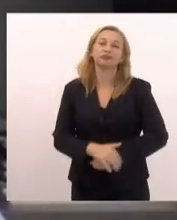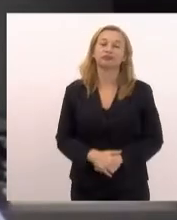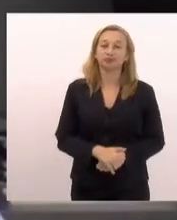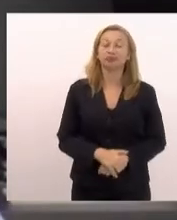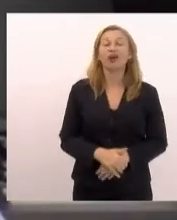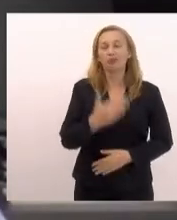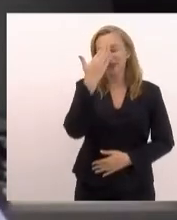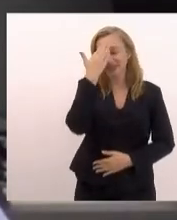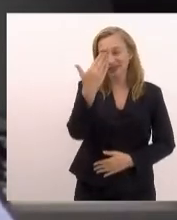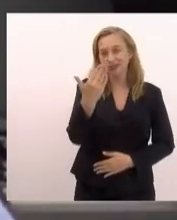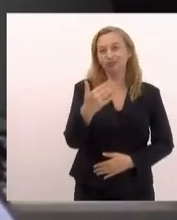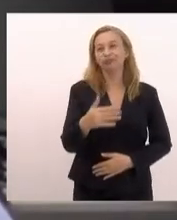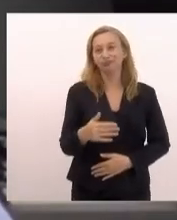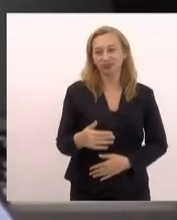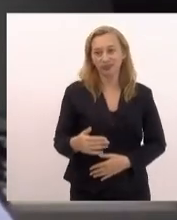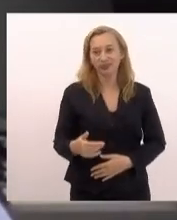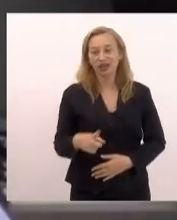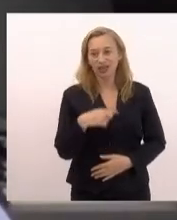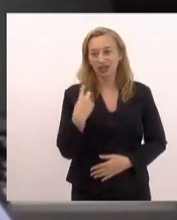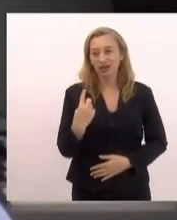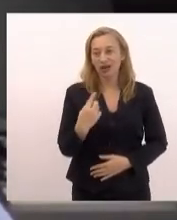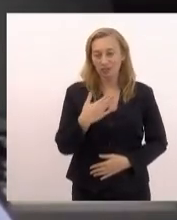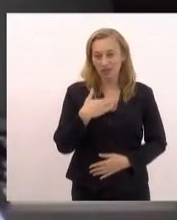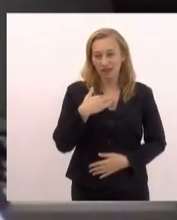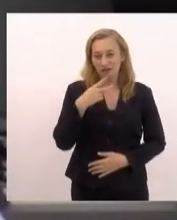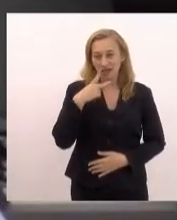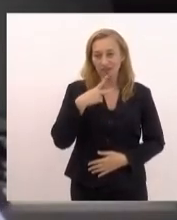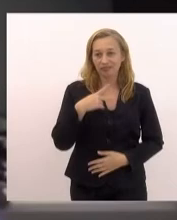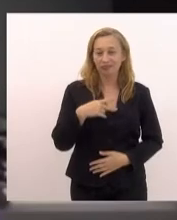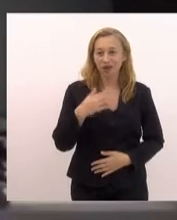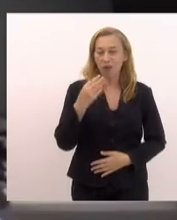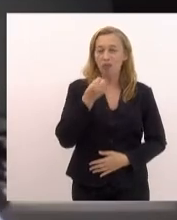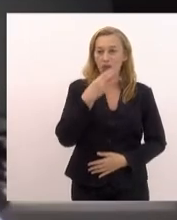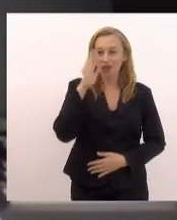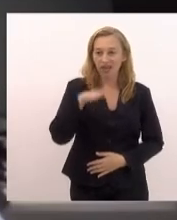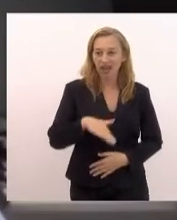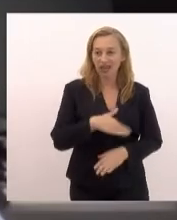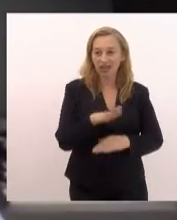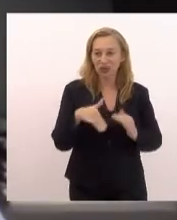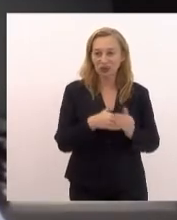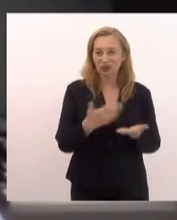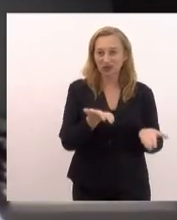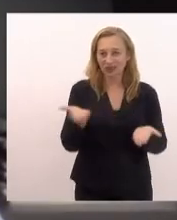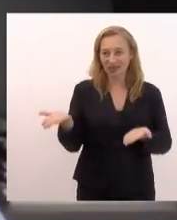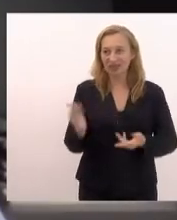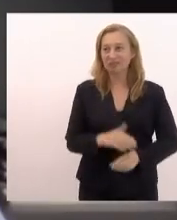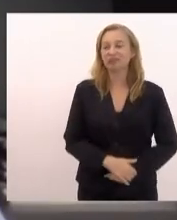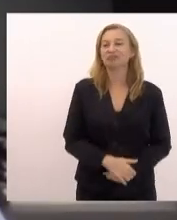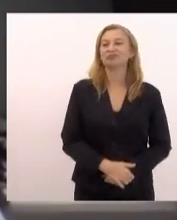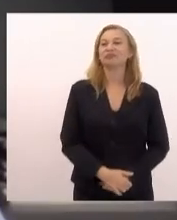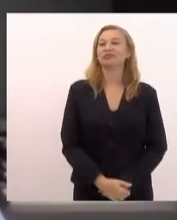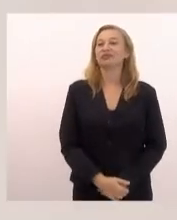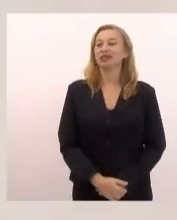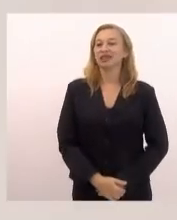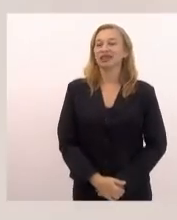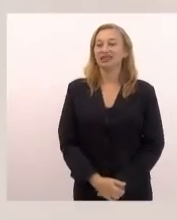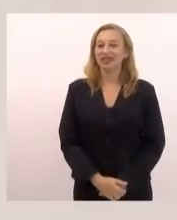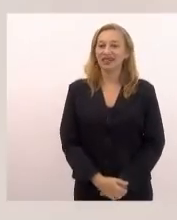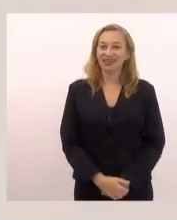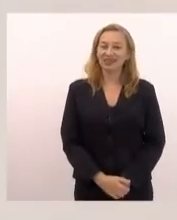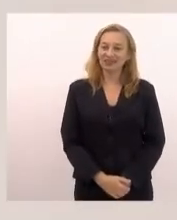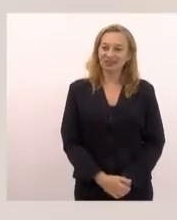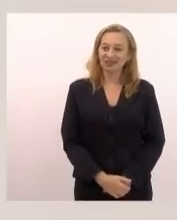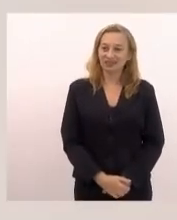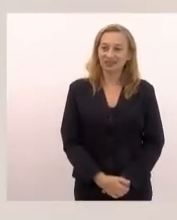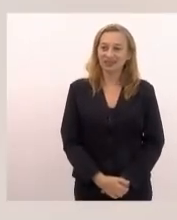muito obrigada. Eram essas as minhas palavras. Uma boa tarde a todos e a todas. Obrigada, deputada